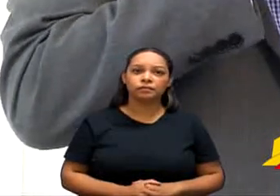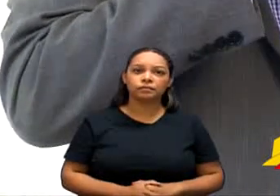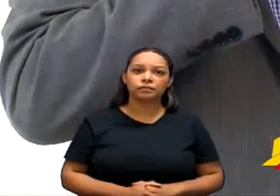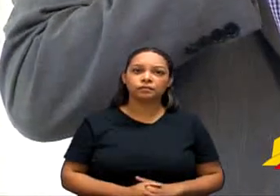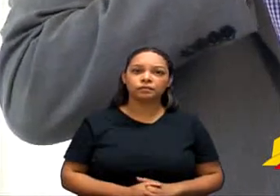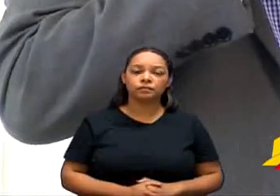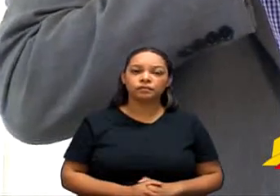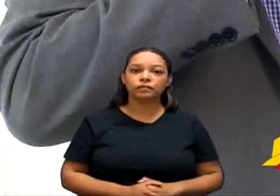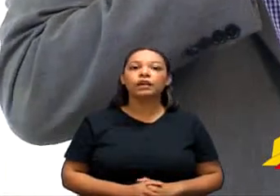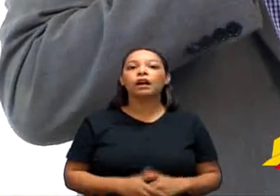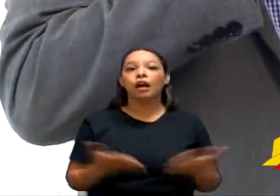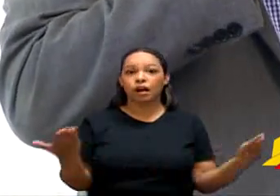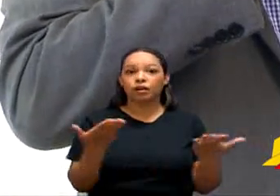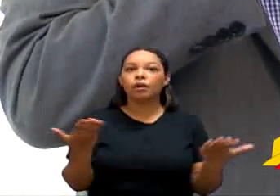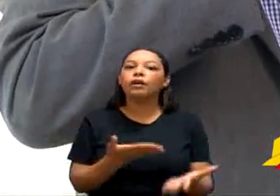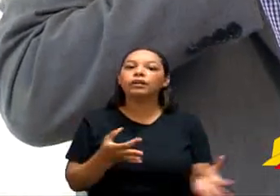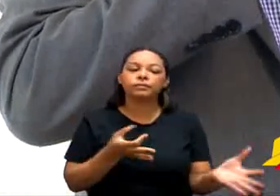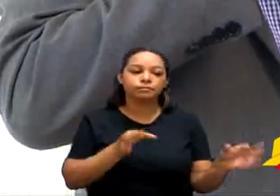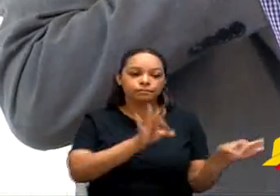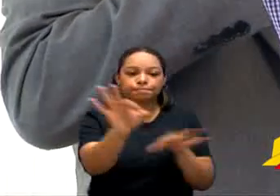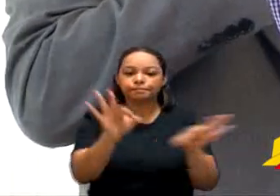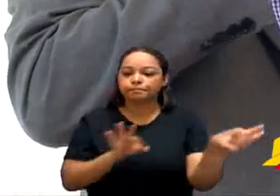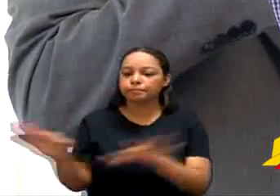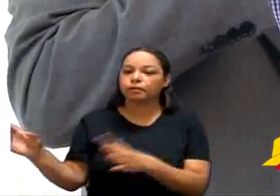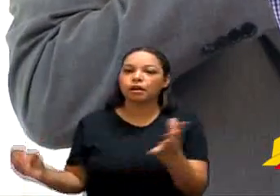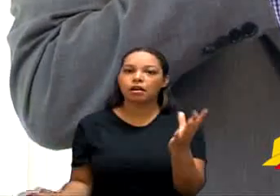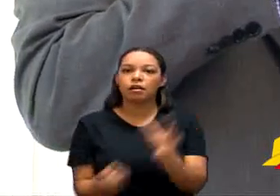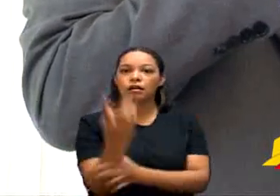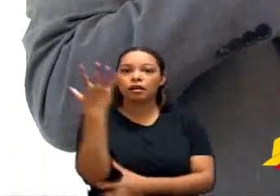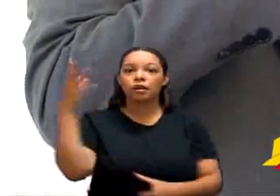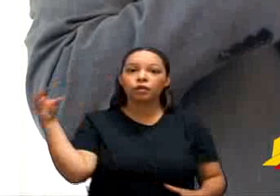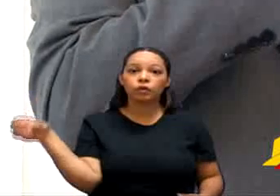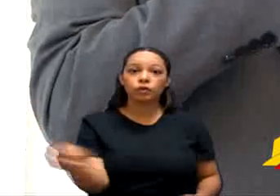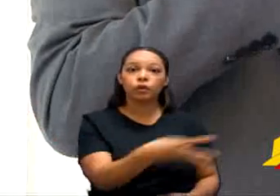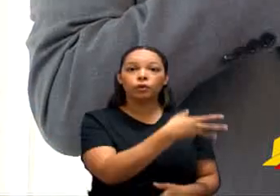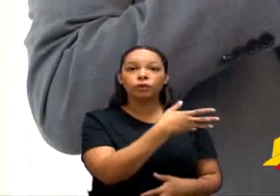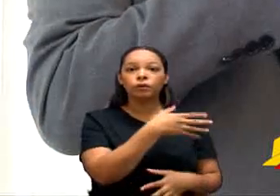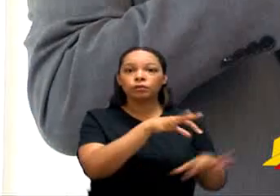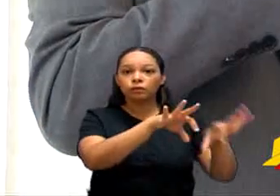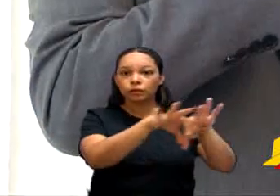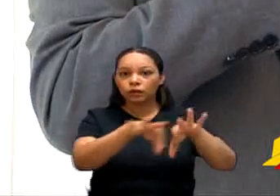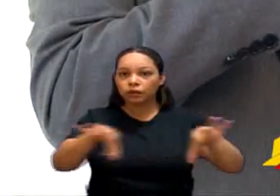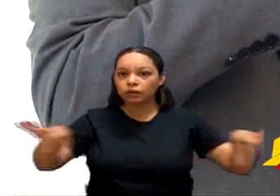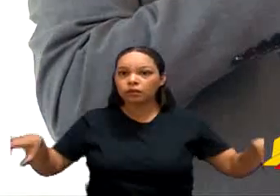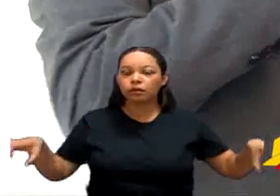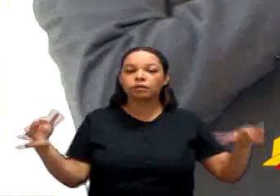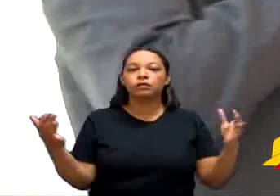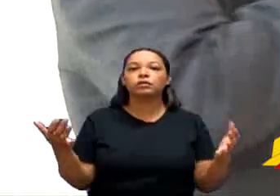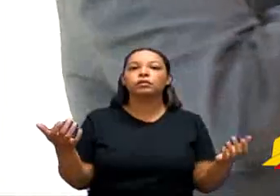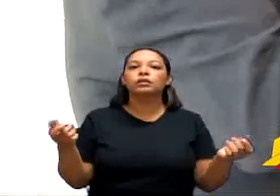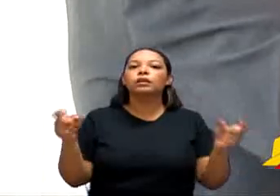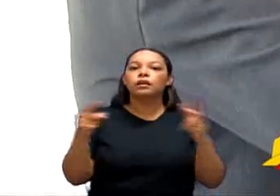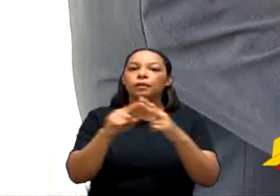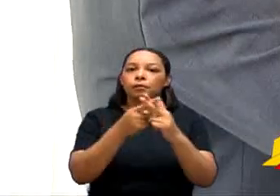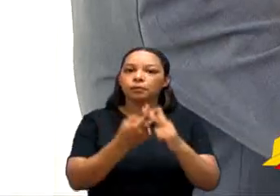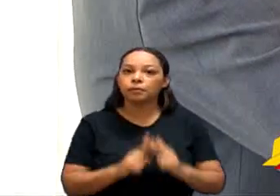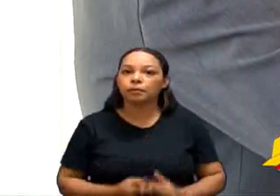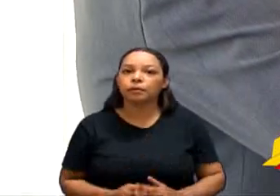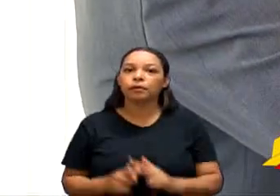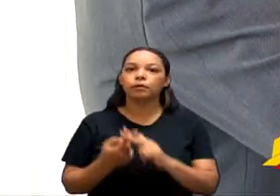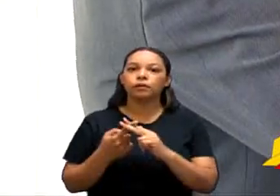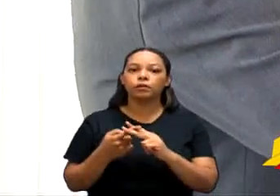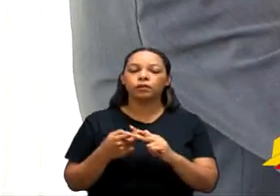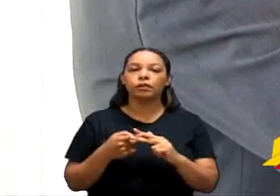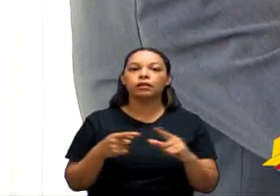criando dispositivos no sentido de que esse impacto seja o menor possível. Obrigado. Tanto na parte de manutenção, quanto na